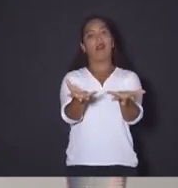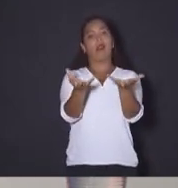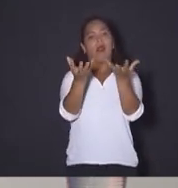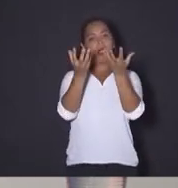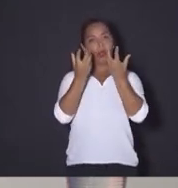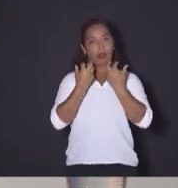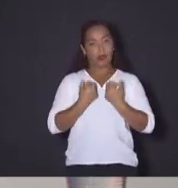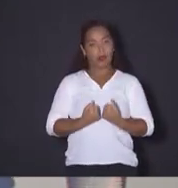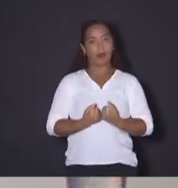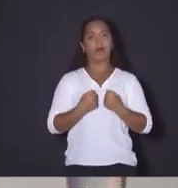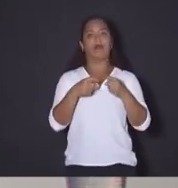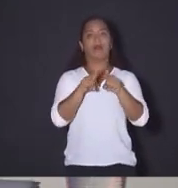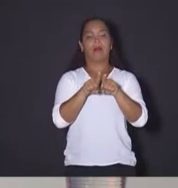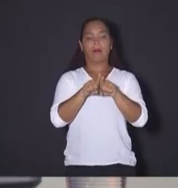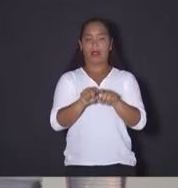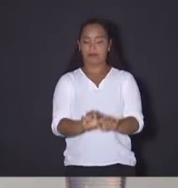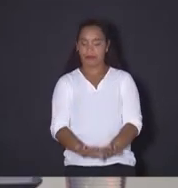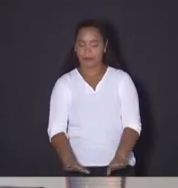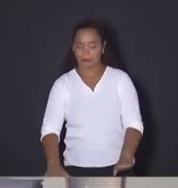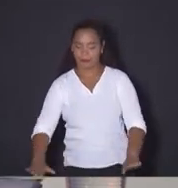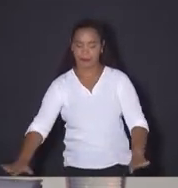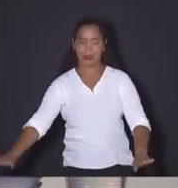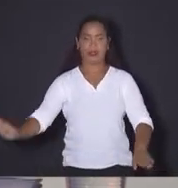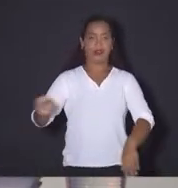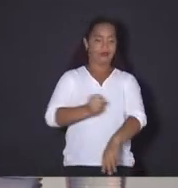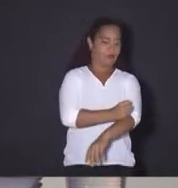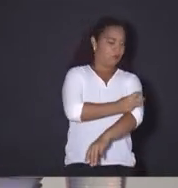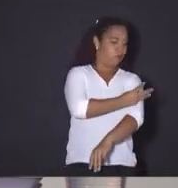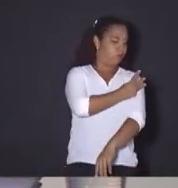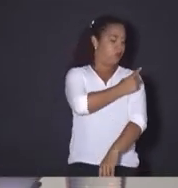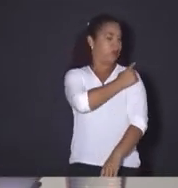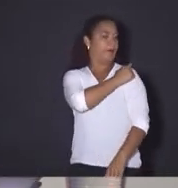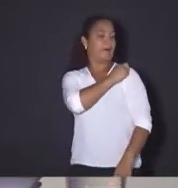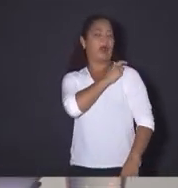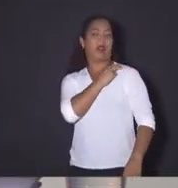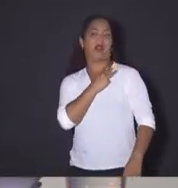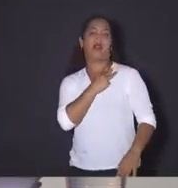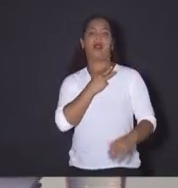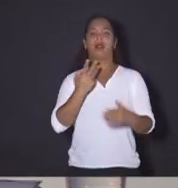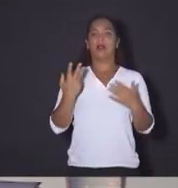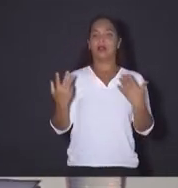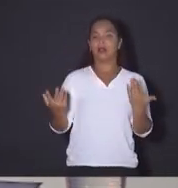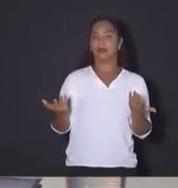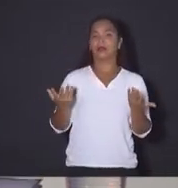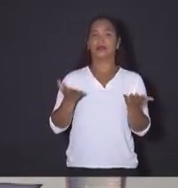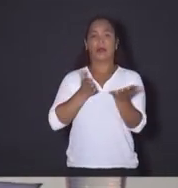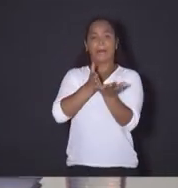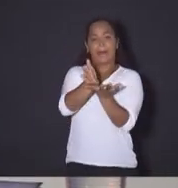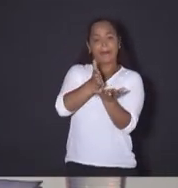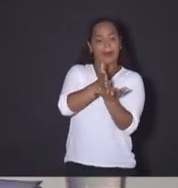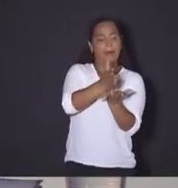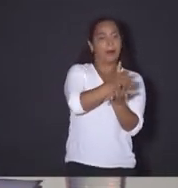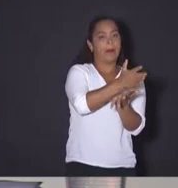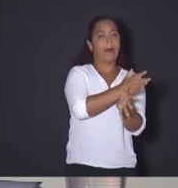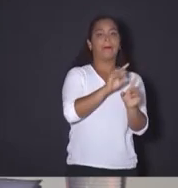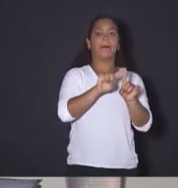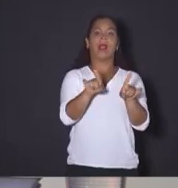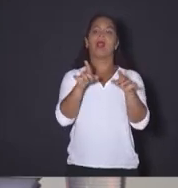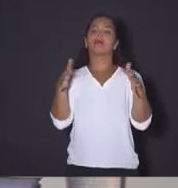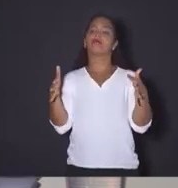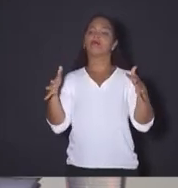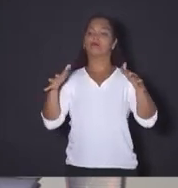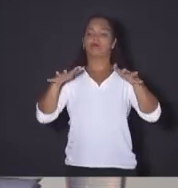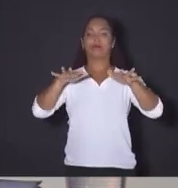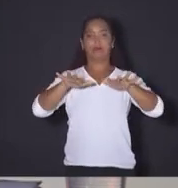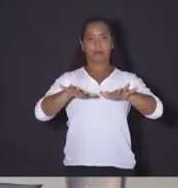estudantes seja na educação infantil no ensino fundamental no ensino médio nas modalidades educativas mas que ela seja inclusiva no seu sentido